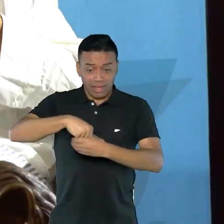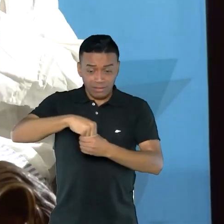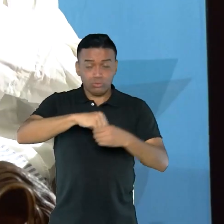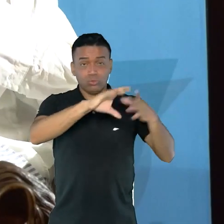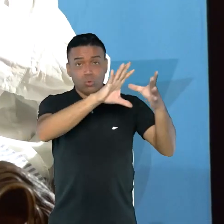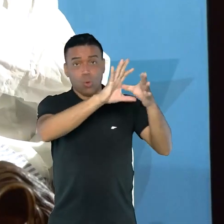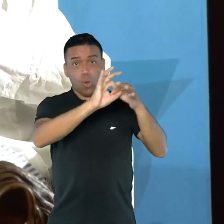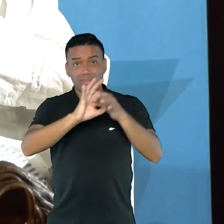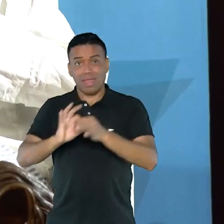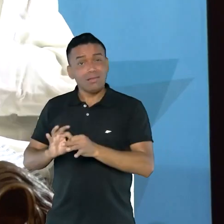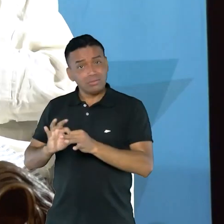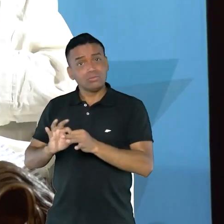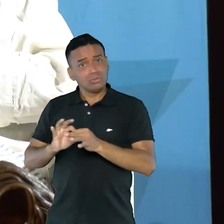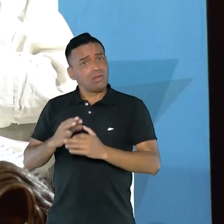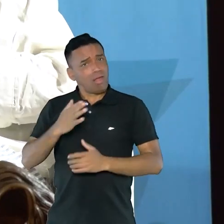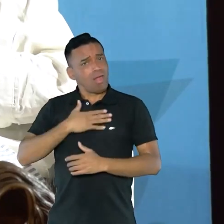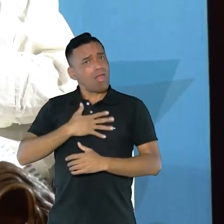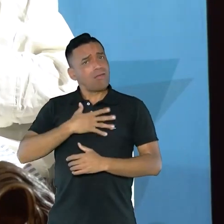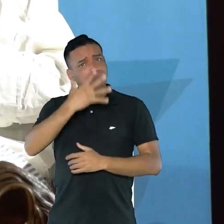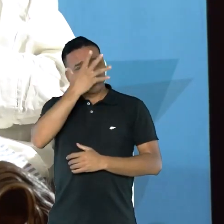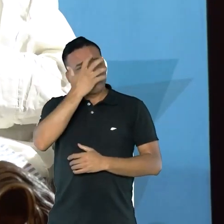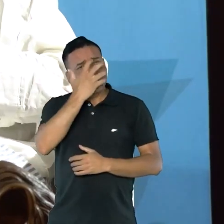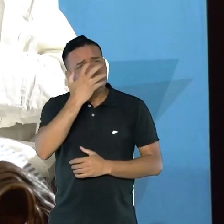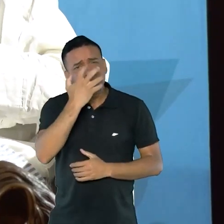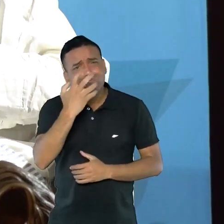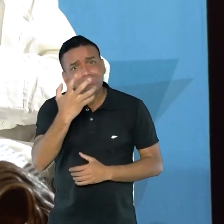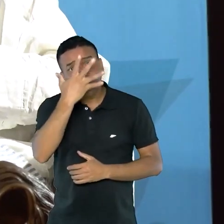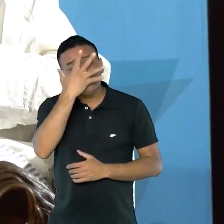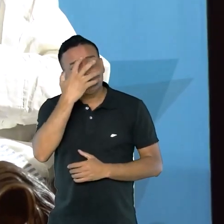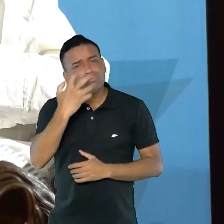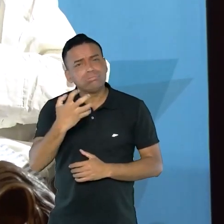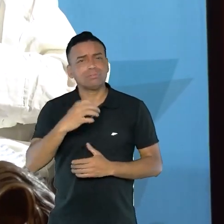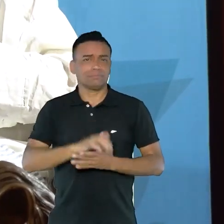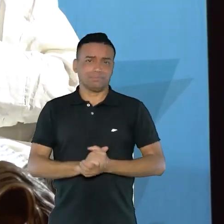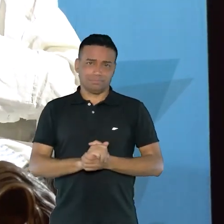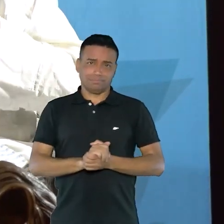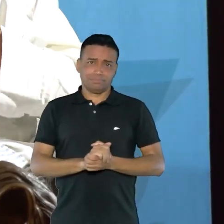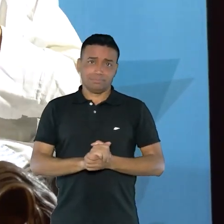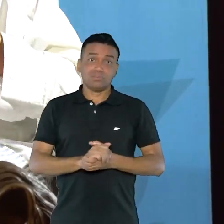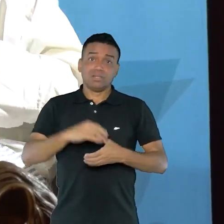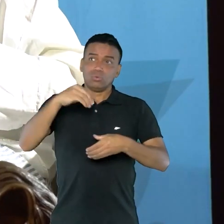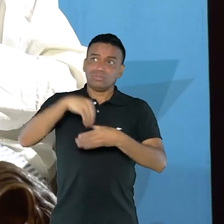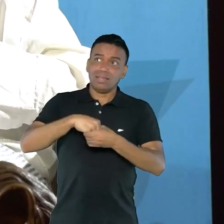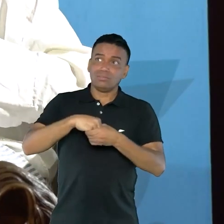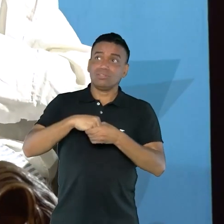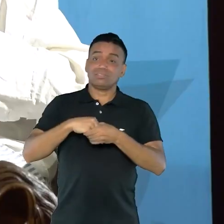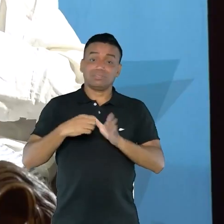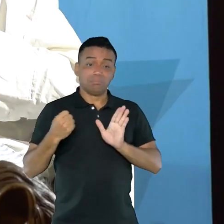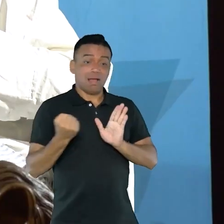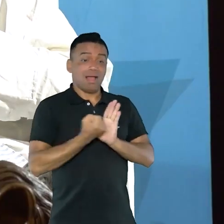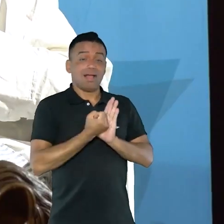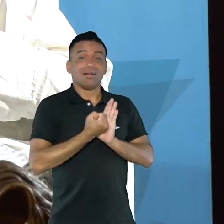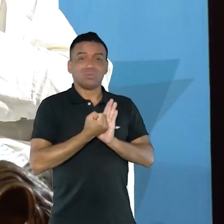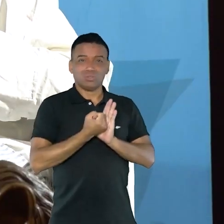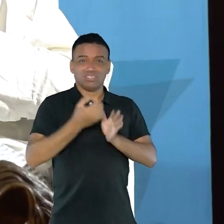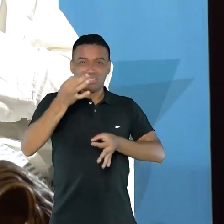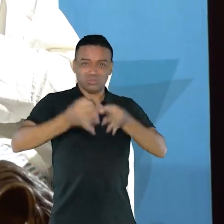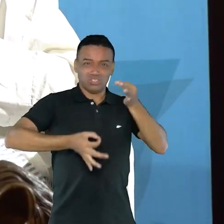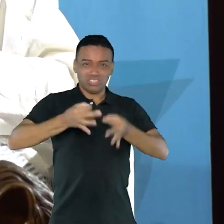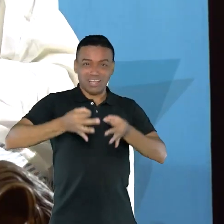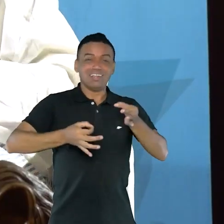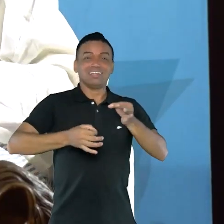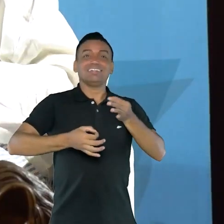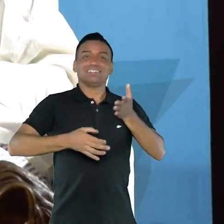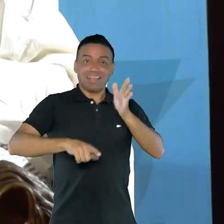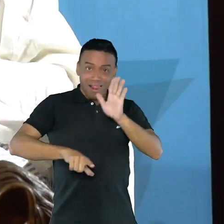contexto é algo que tem me interessado muito. Então, dentro desses marcos legais, a gente vai ver que